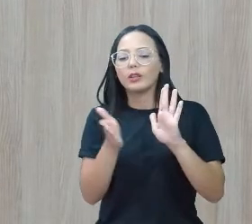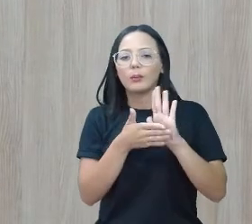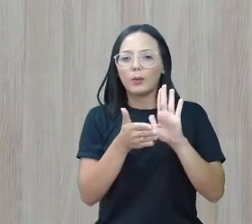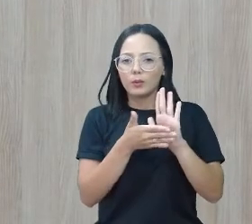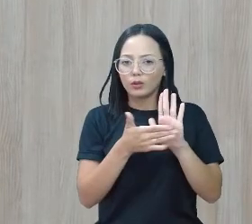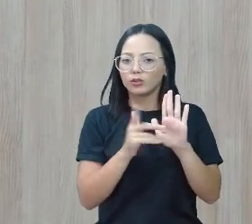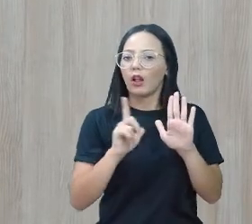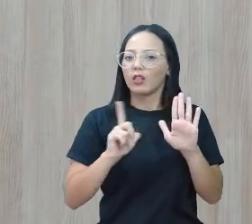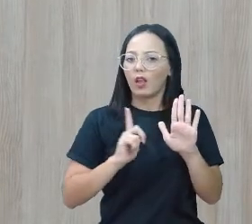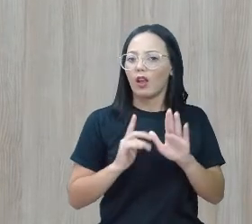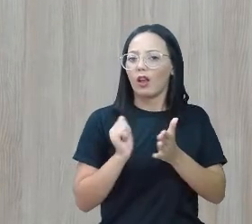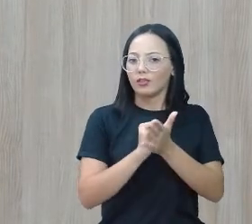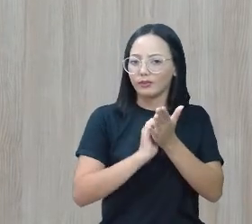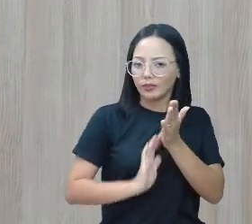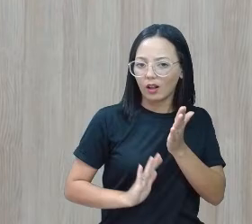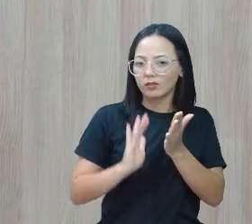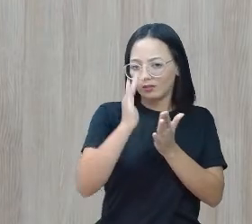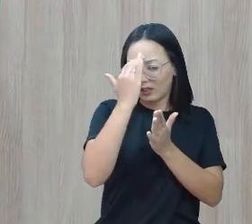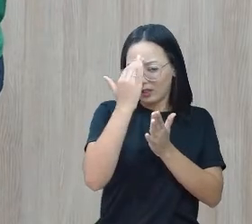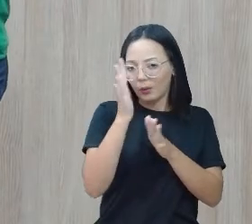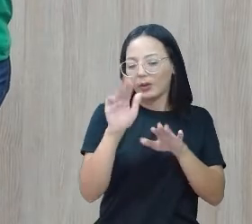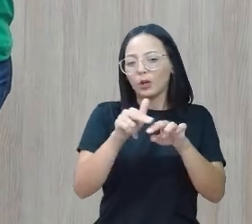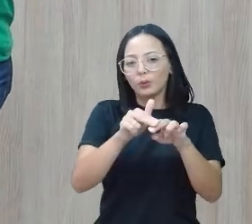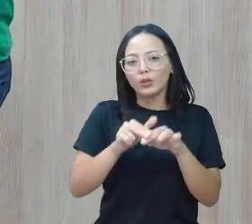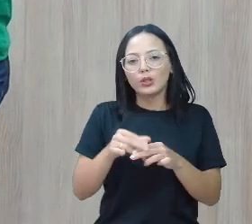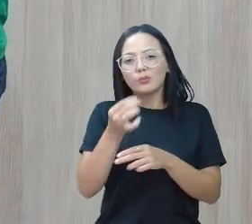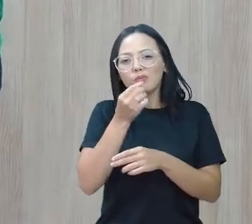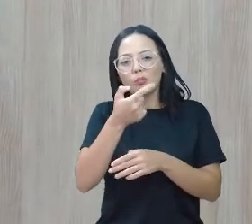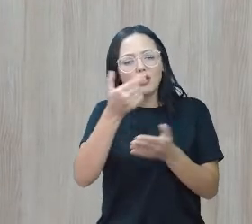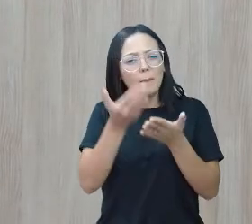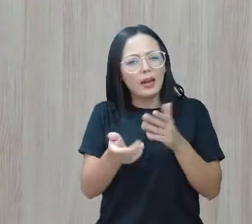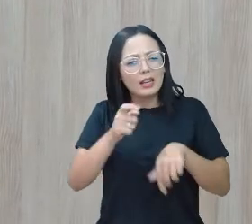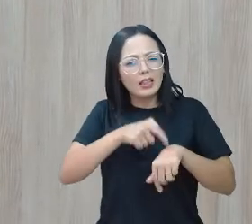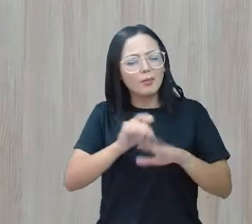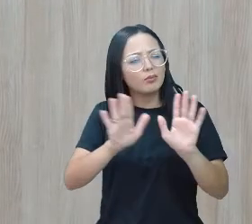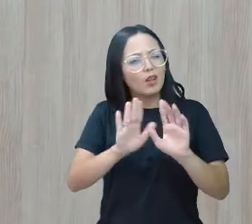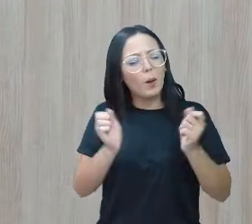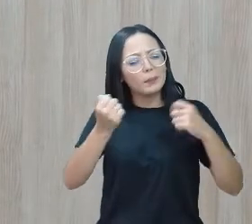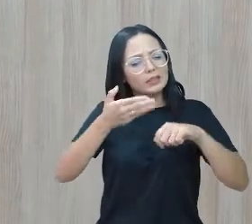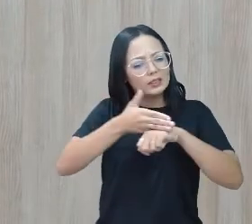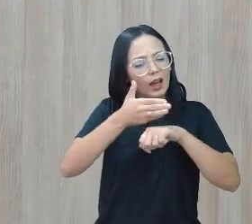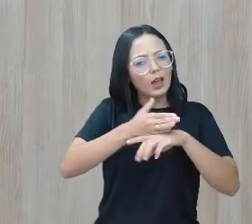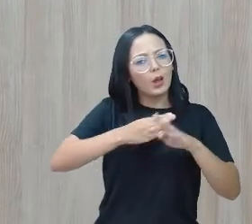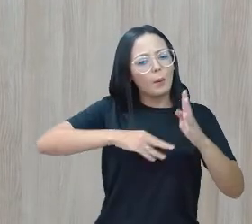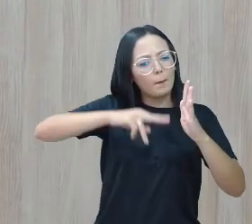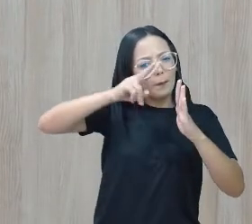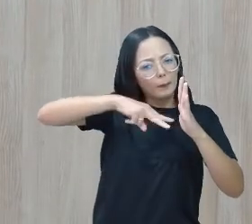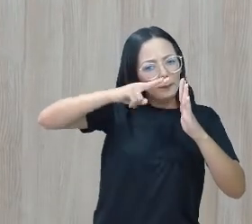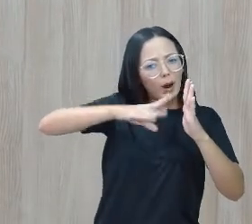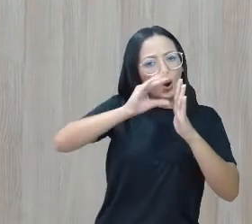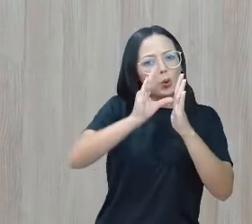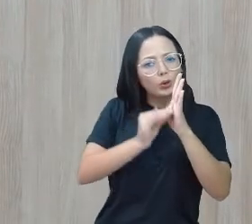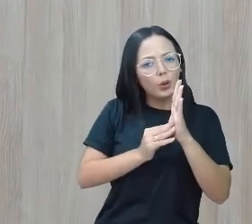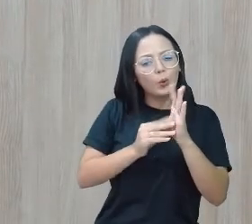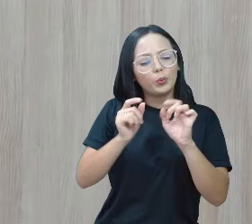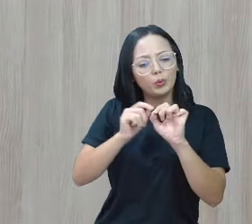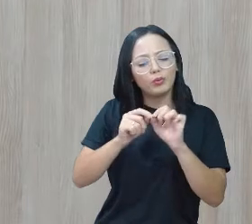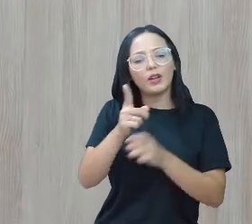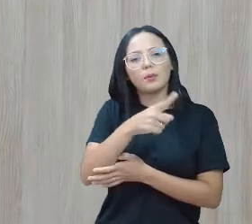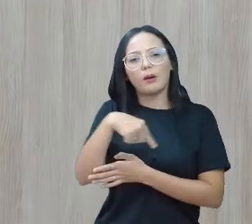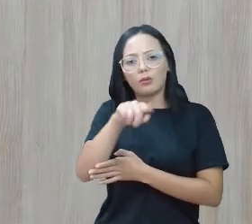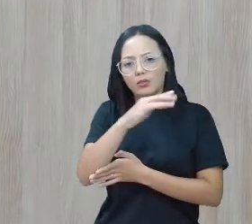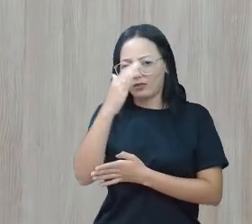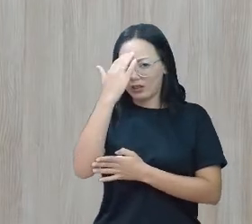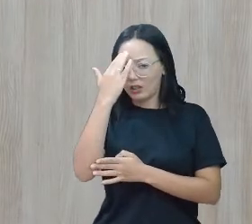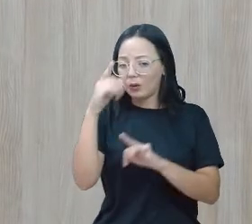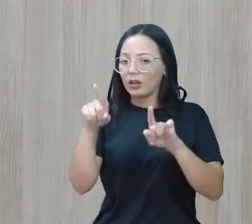propostas de atividade. Então, não desperdiça todo um conteúdo que foi construído para vocês. E eles